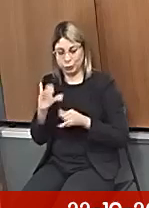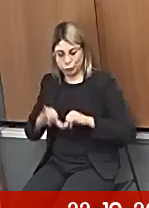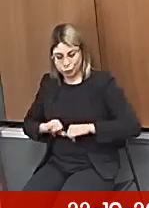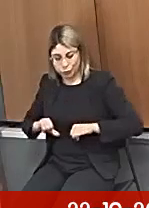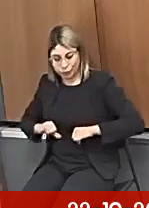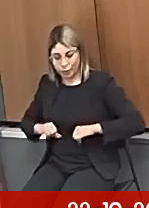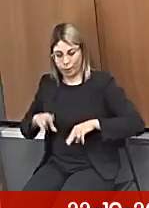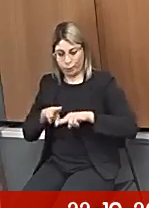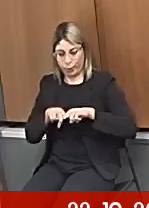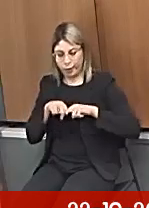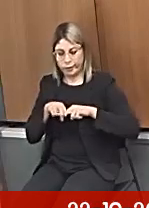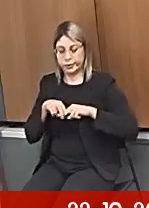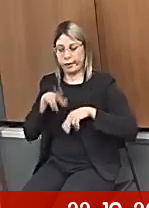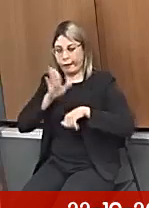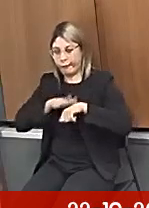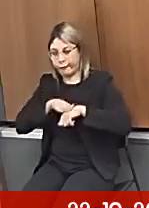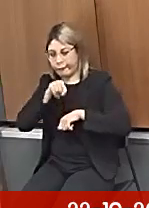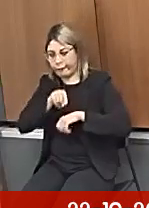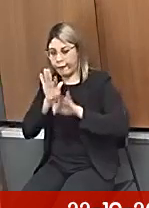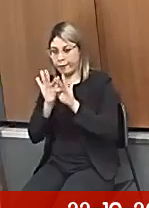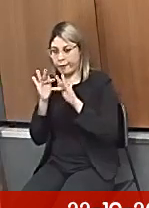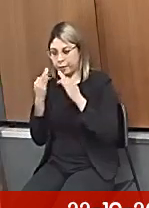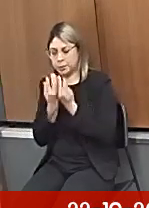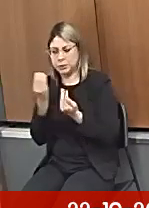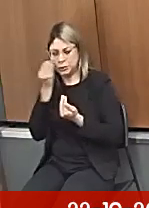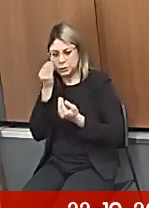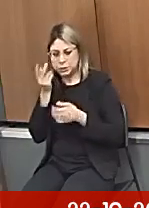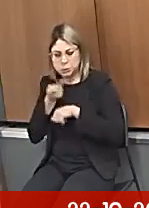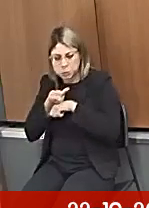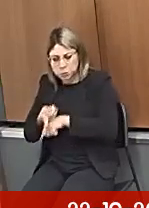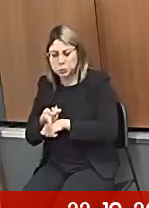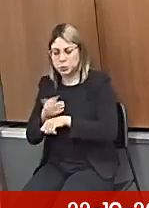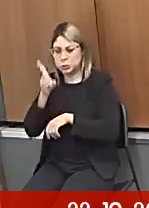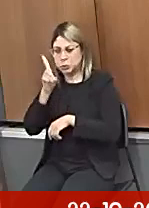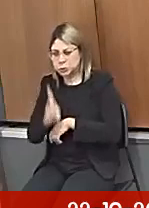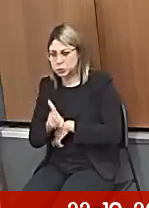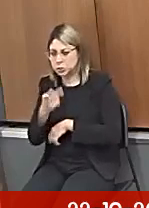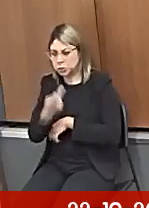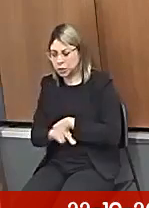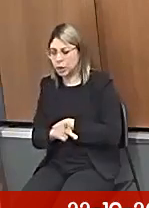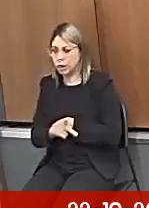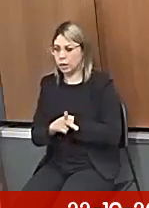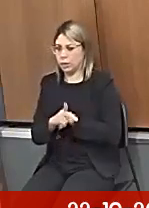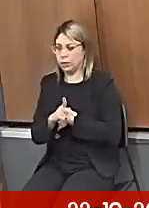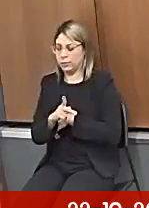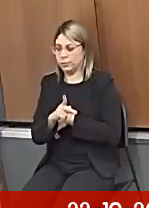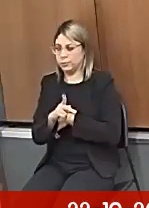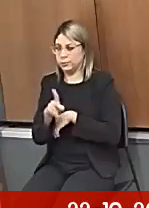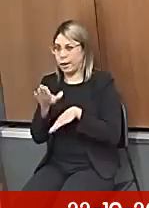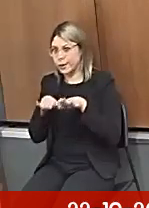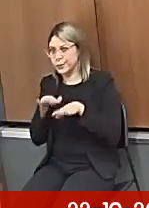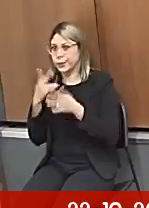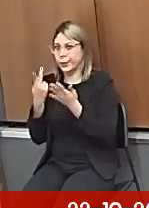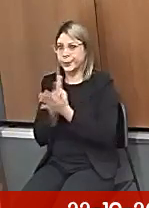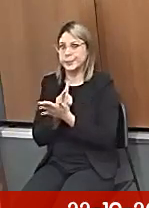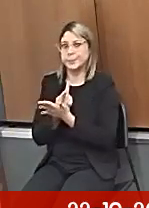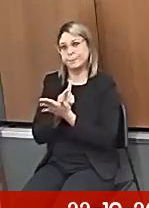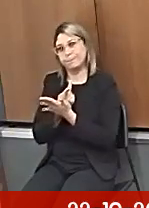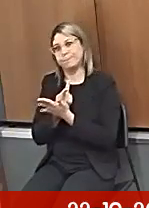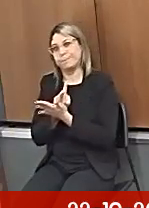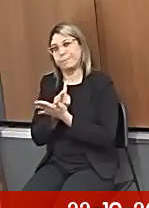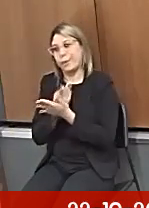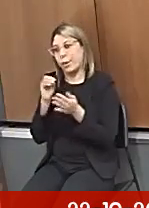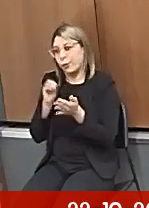vulnerabilidade de elas buscarem esses direitos, tendo como consequência, às vezes,